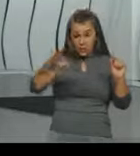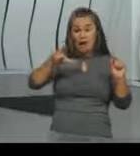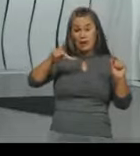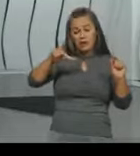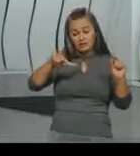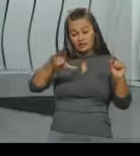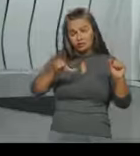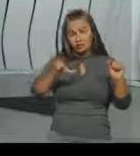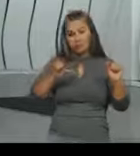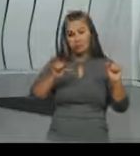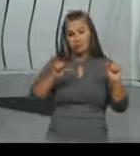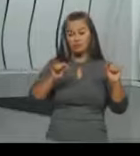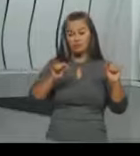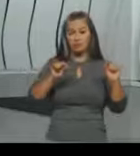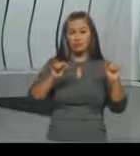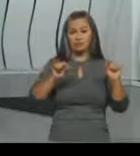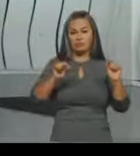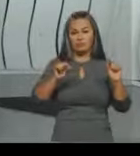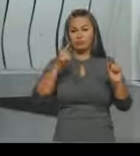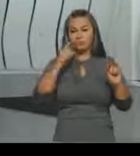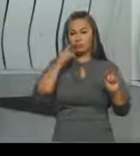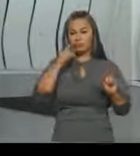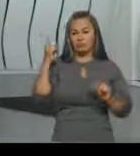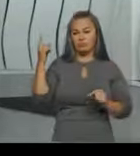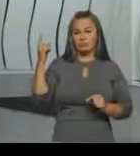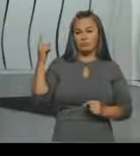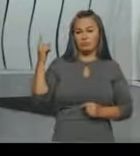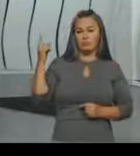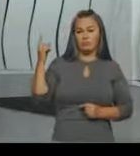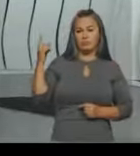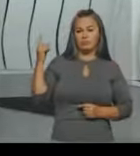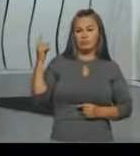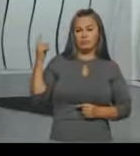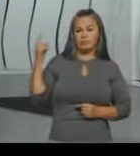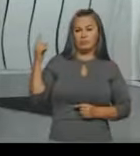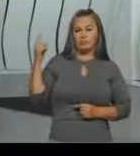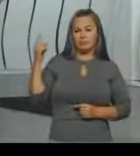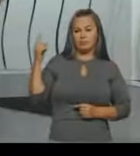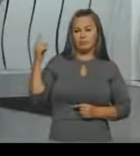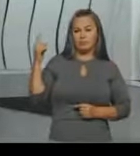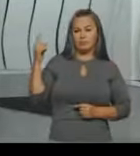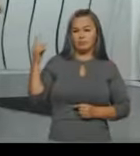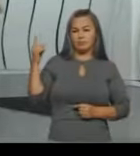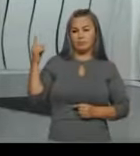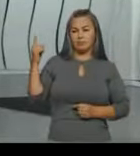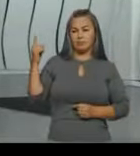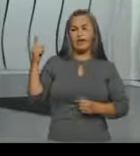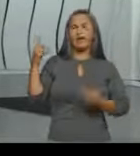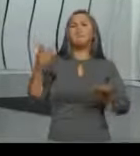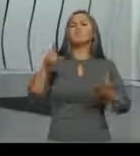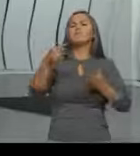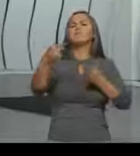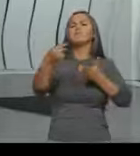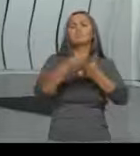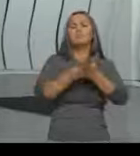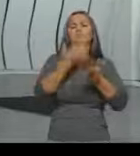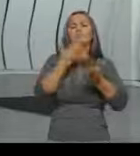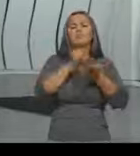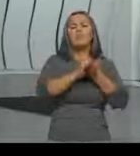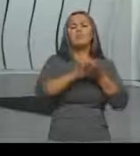e 360 graus vale 2π radiano. Flávio, os exercícios, nós vamos